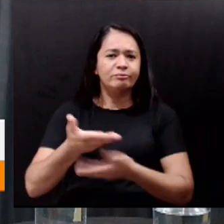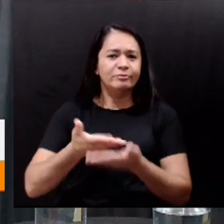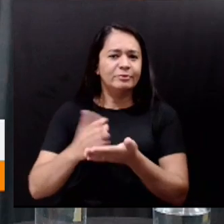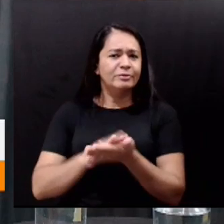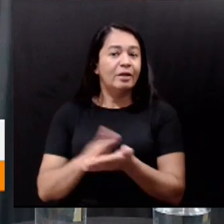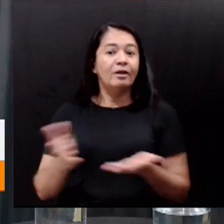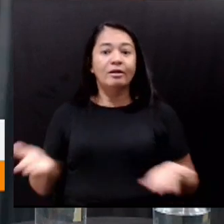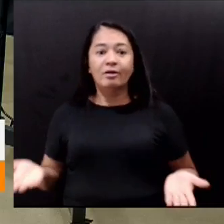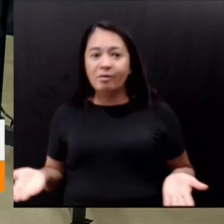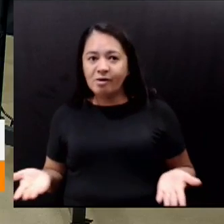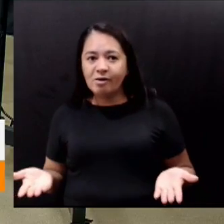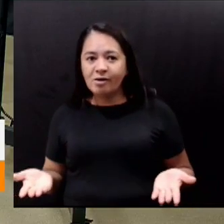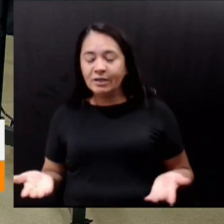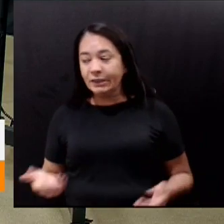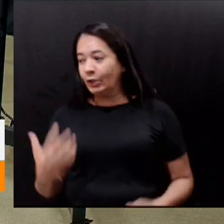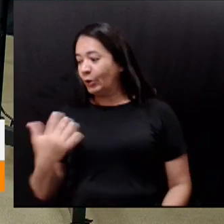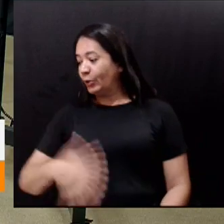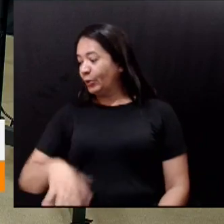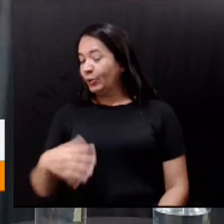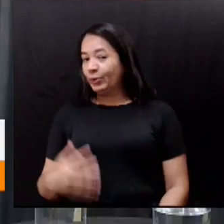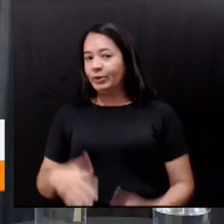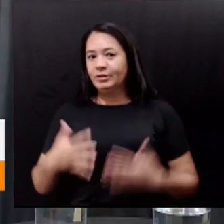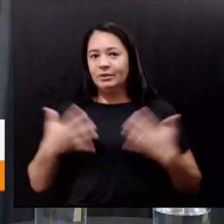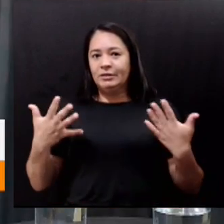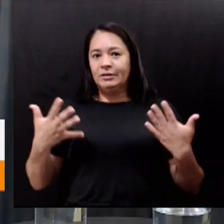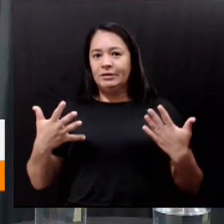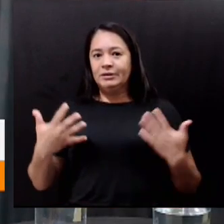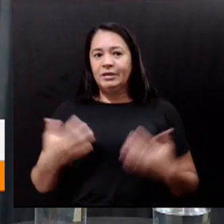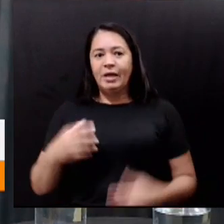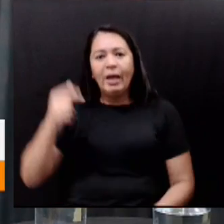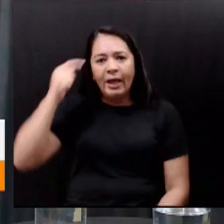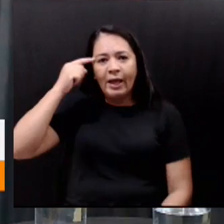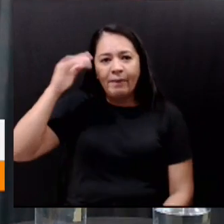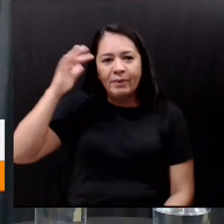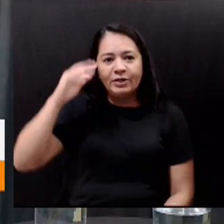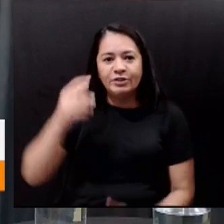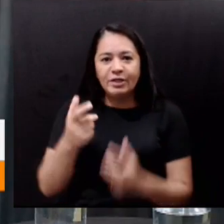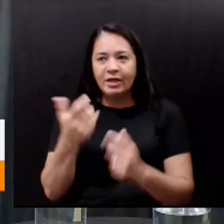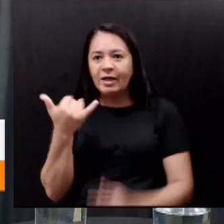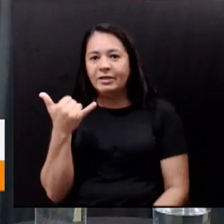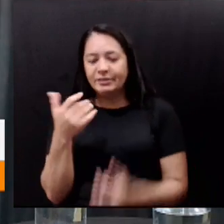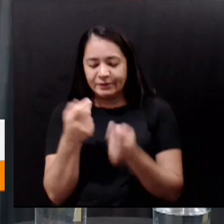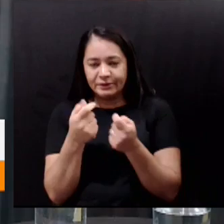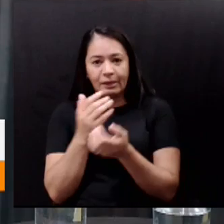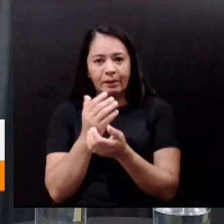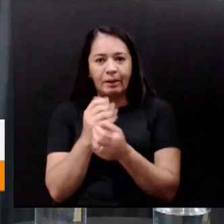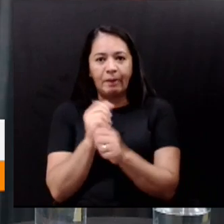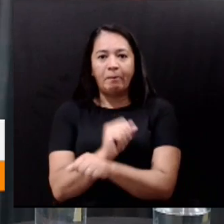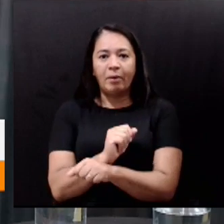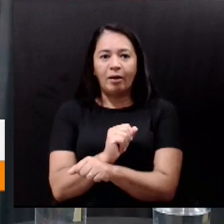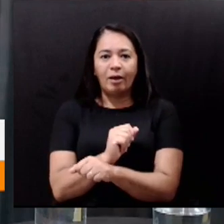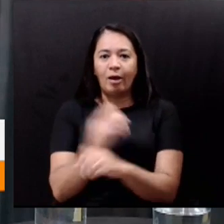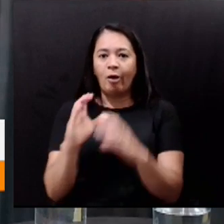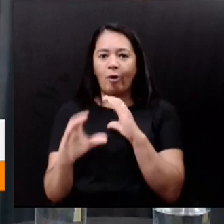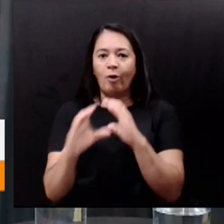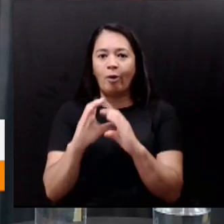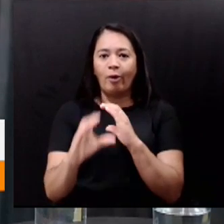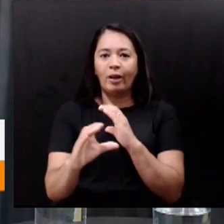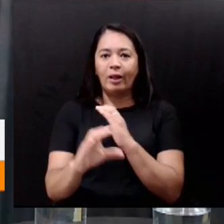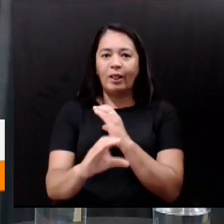imaginar isso, é meio assustador, né? Imagina, o celular para de funcionar, né? A gente não consegue se comunicar mais, é assustador mesmo. E aí sobra